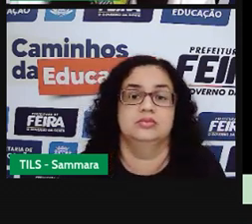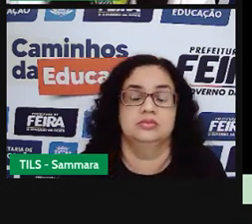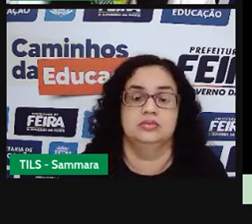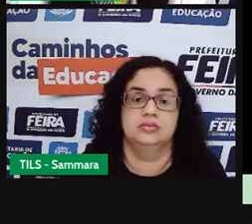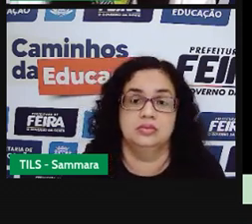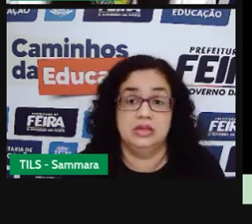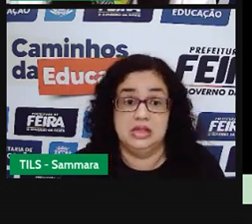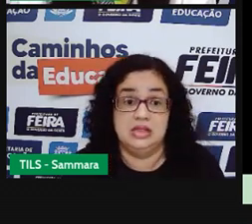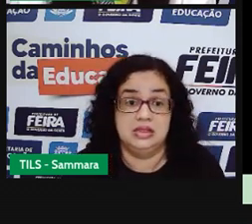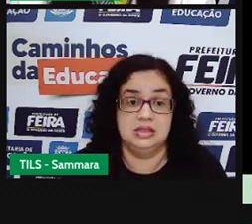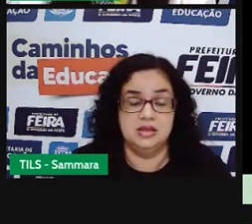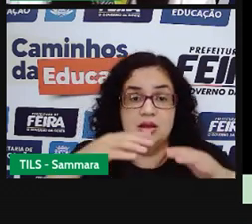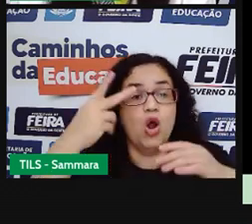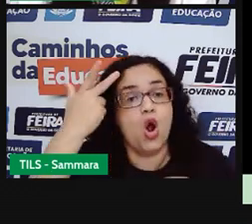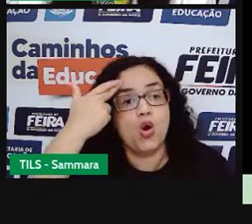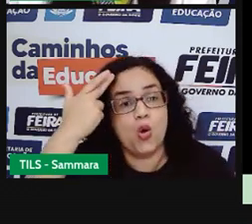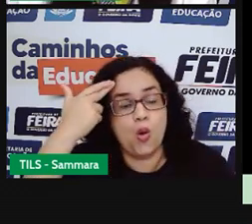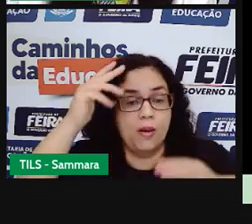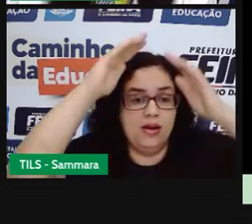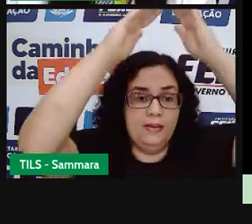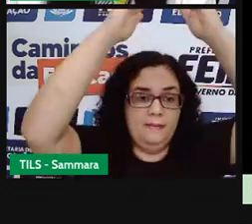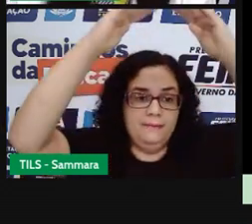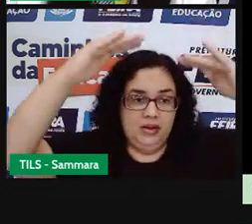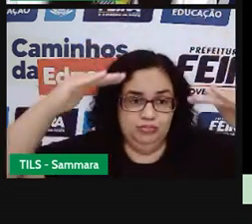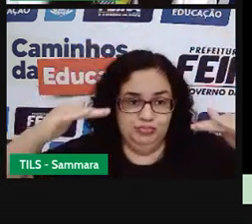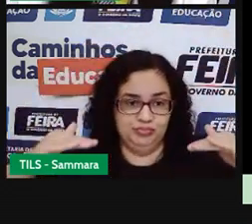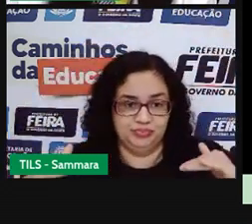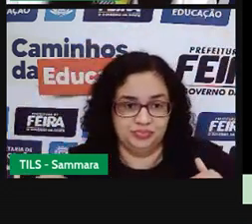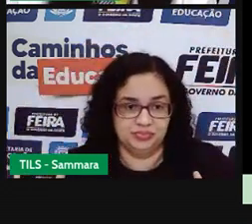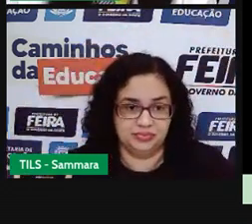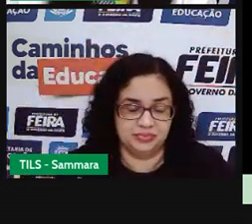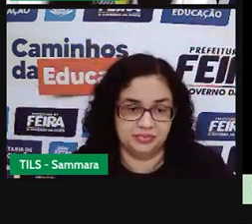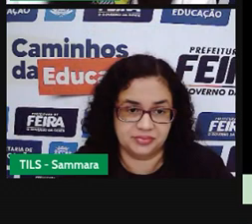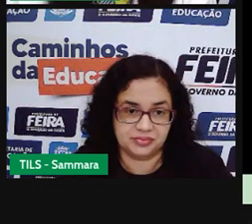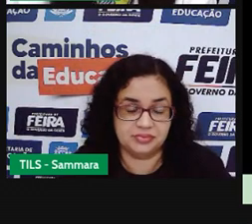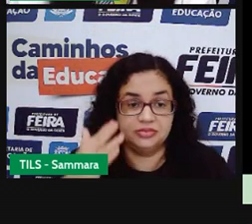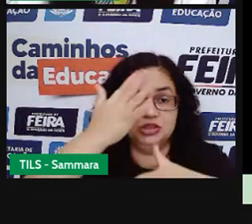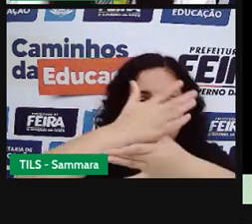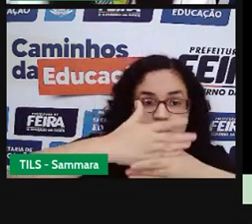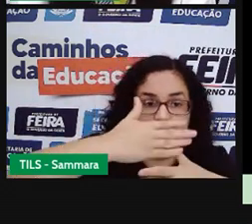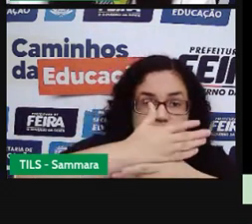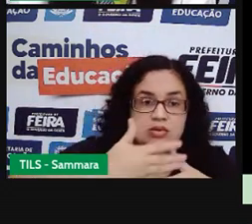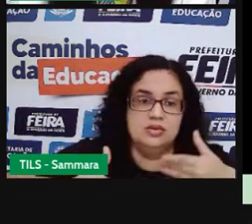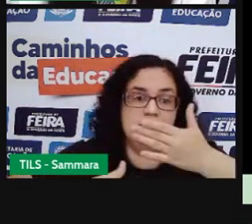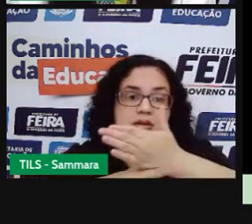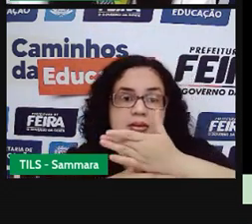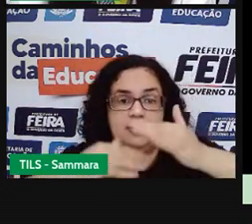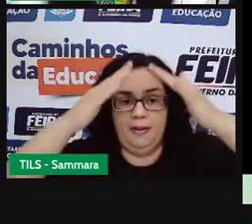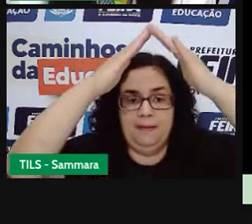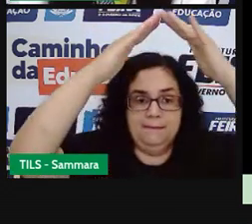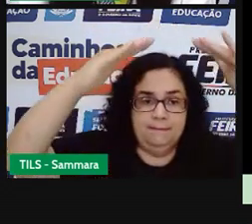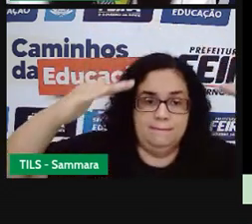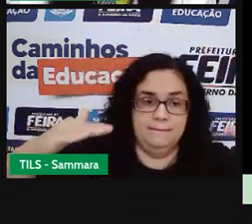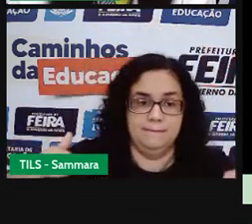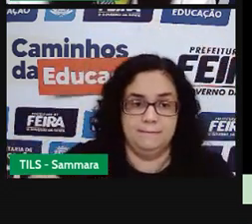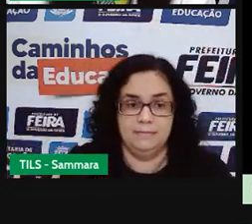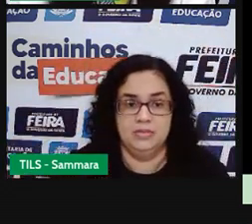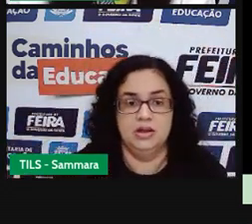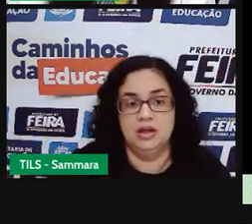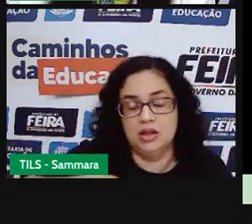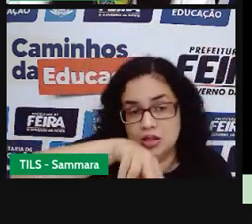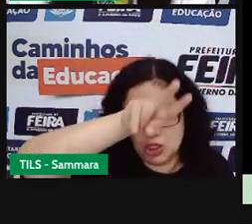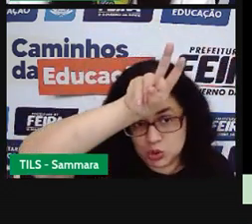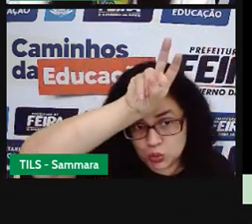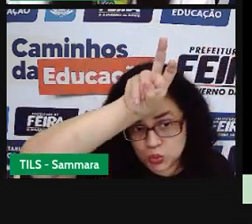vem aí originada dessa construção que é a pirâmide né lá do Egito Oi e